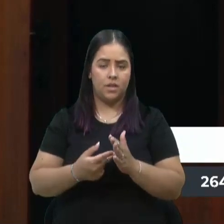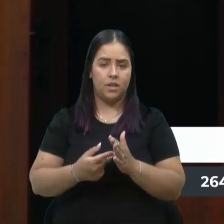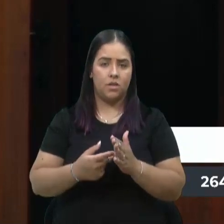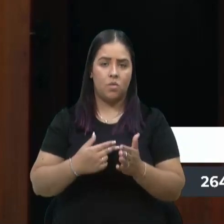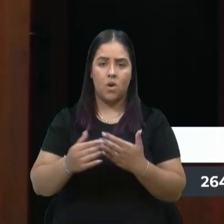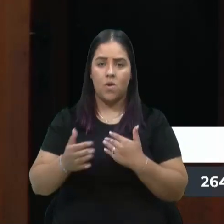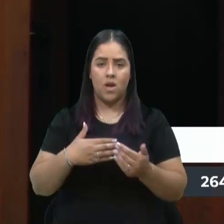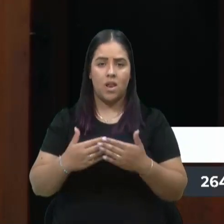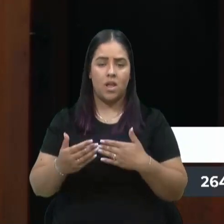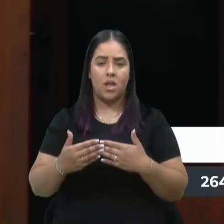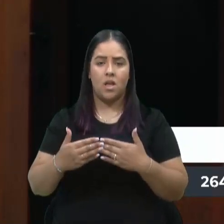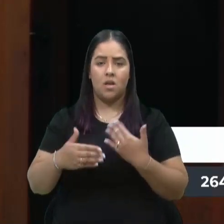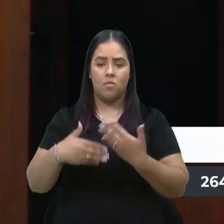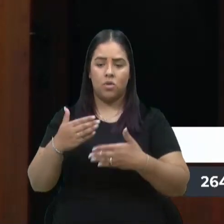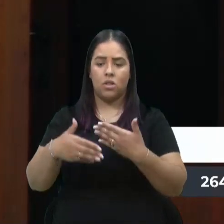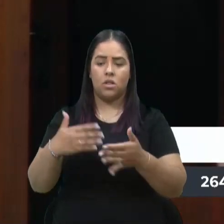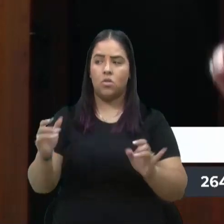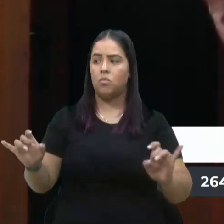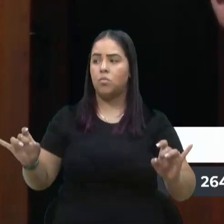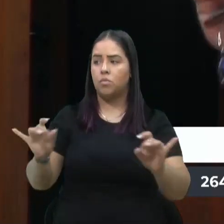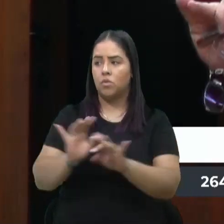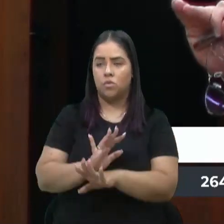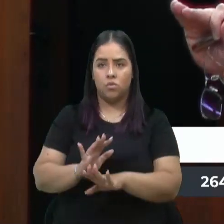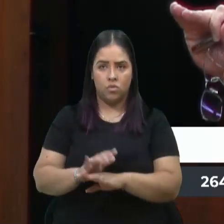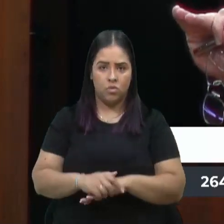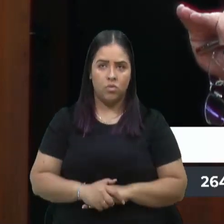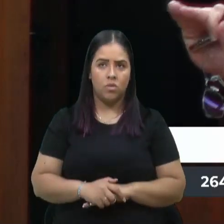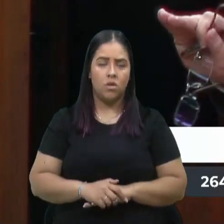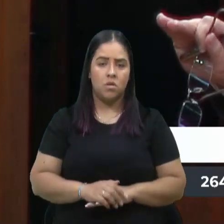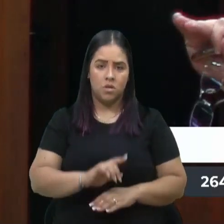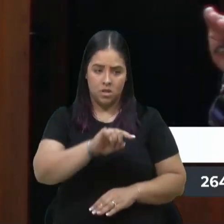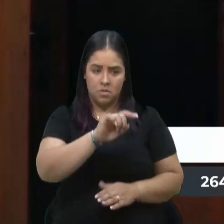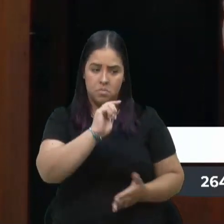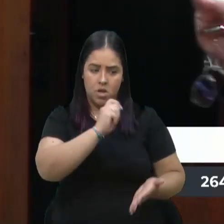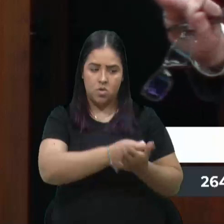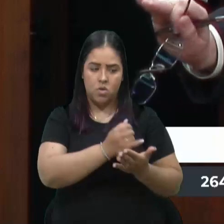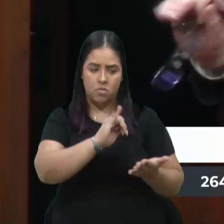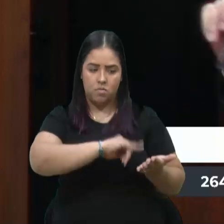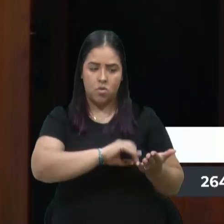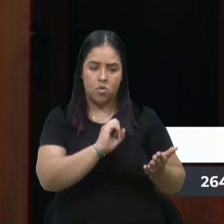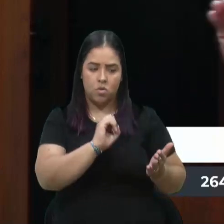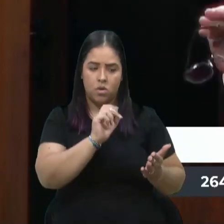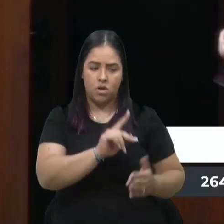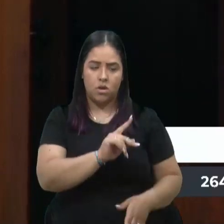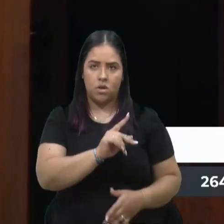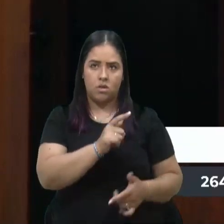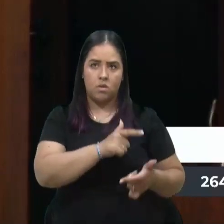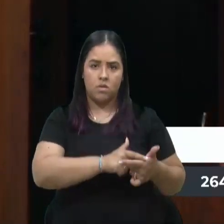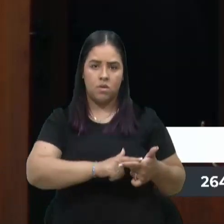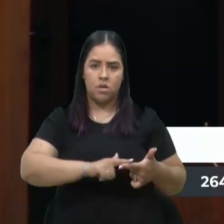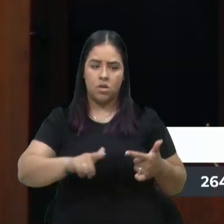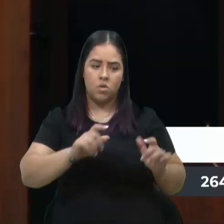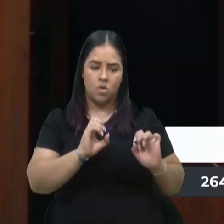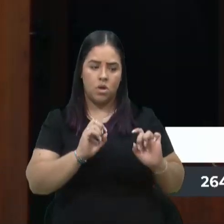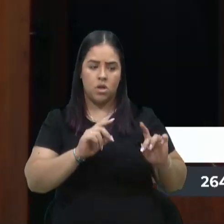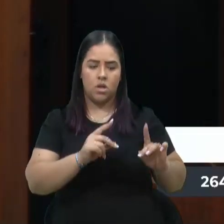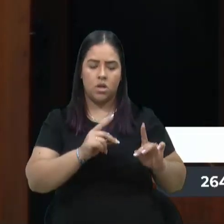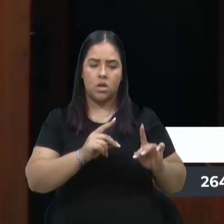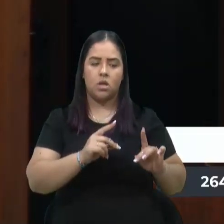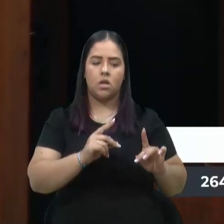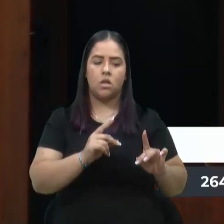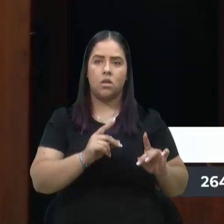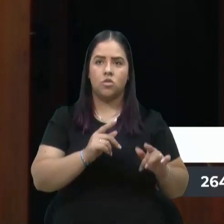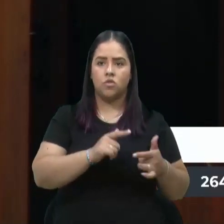já esteja liquidado, acertado, o senhor acertou seus impostos da sua empresa, ok, parcelou, regularizou, ou